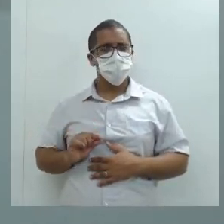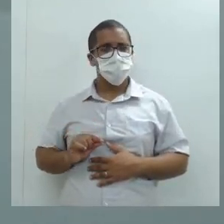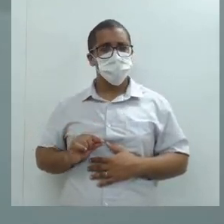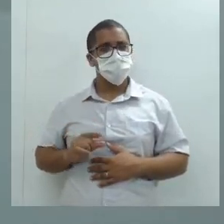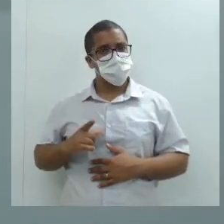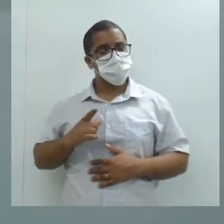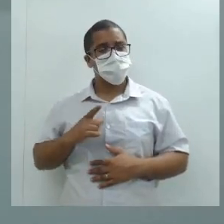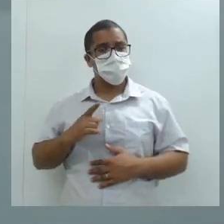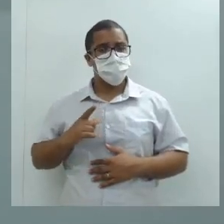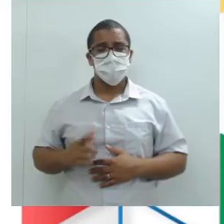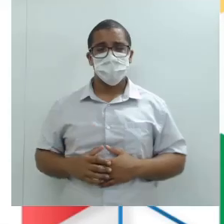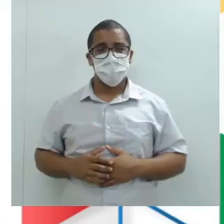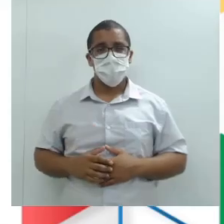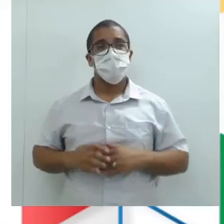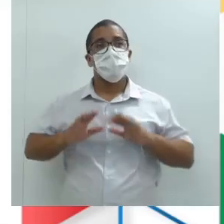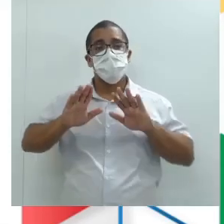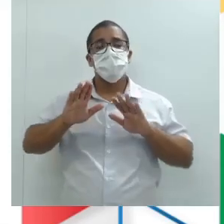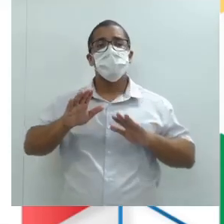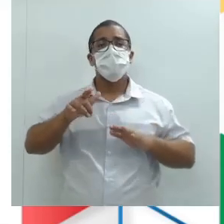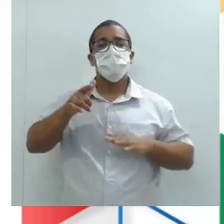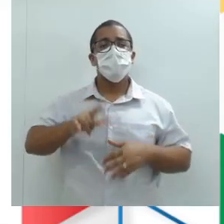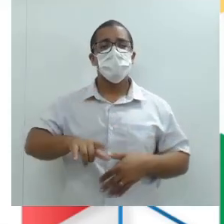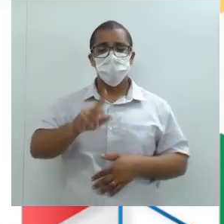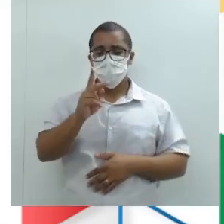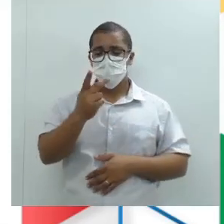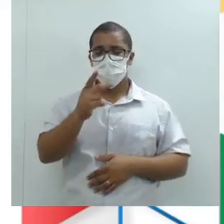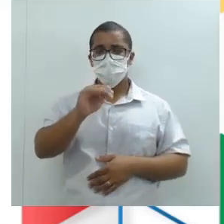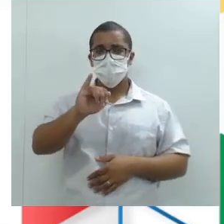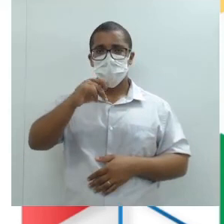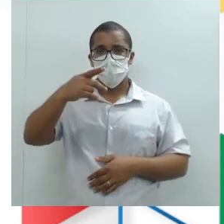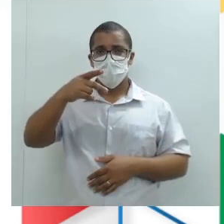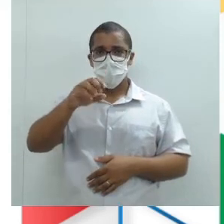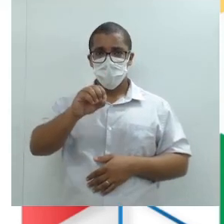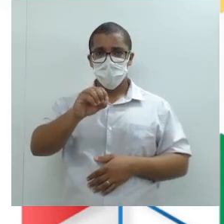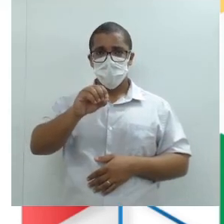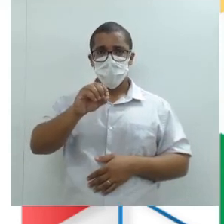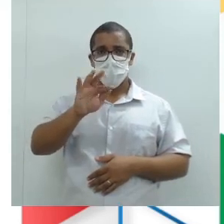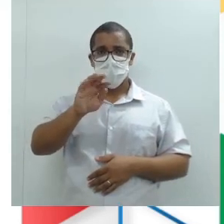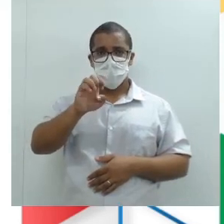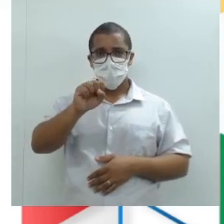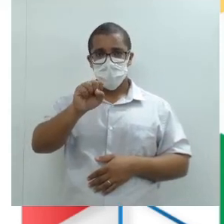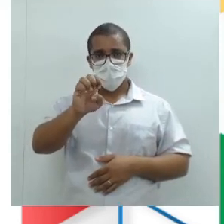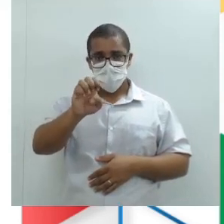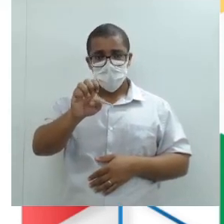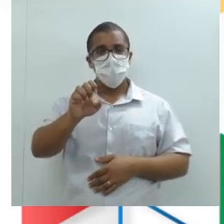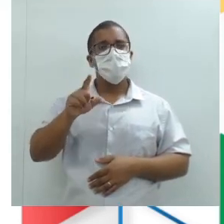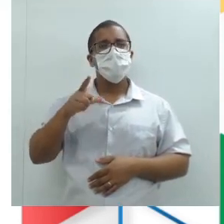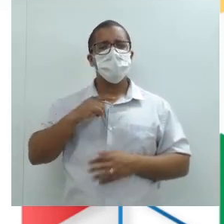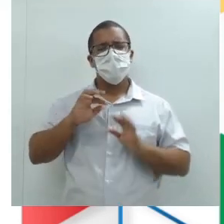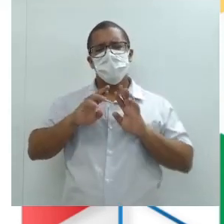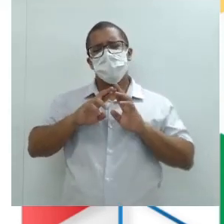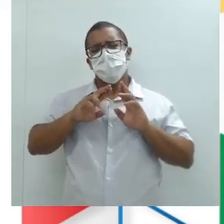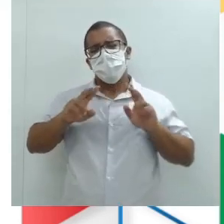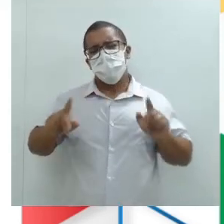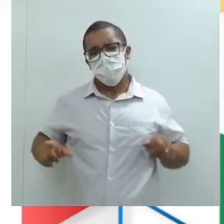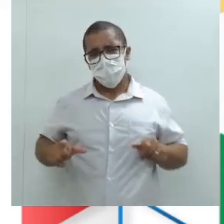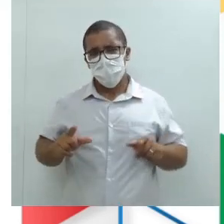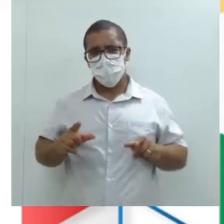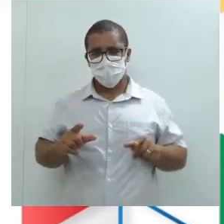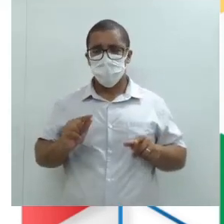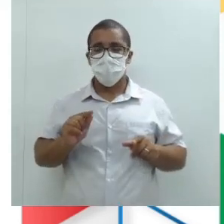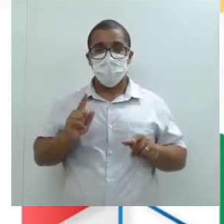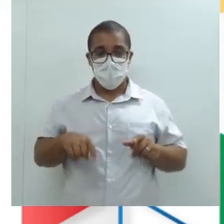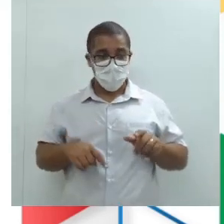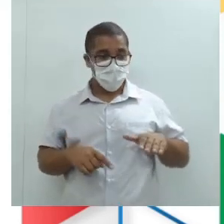falar sobre a hipófise. A hipófise, ela produz diferentes hormônios, como o hormônio do